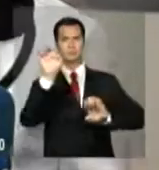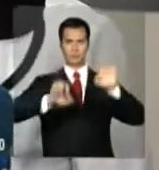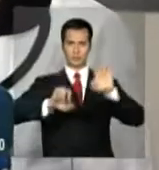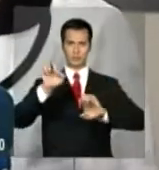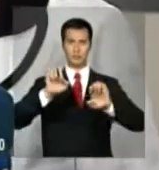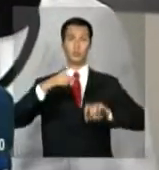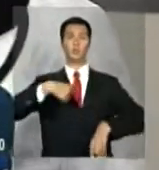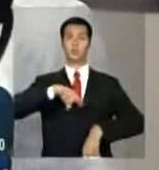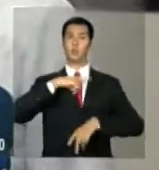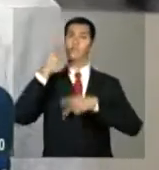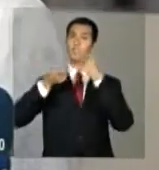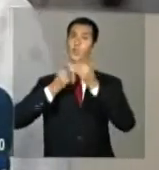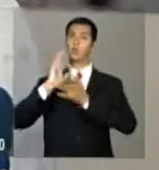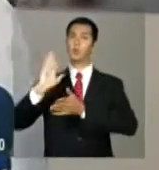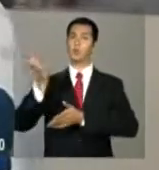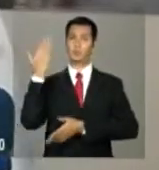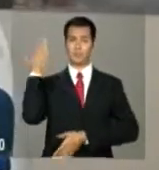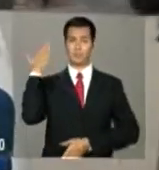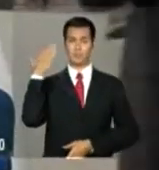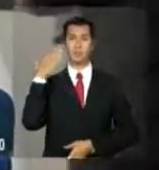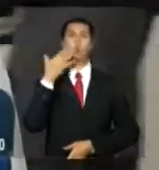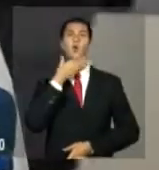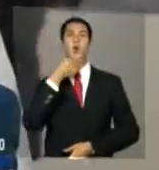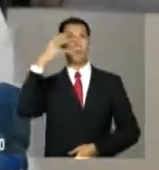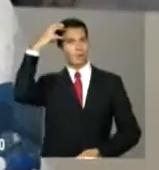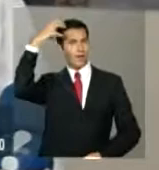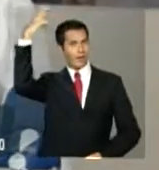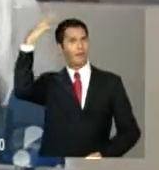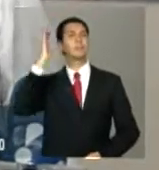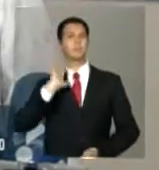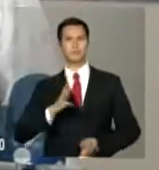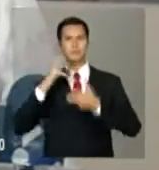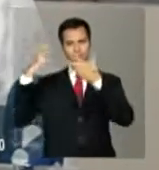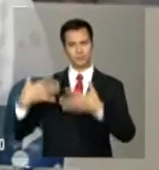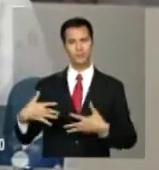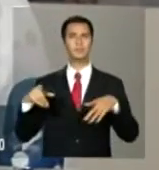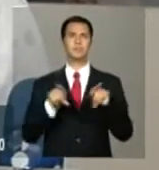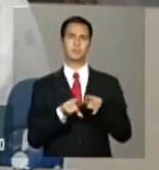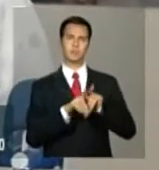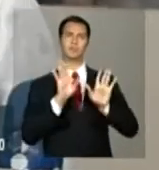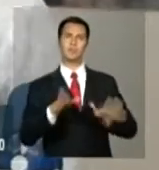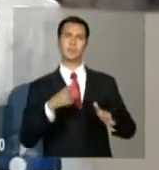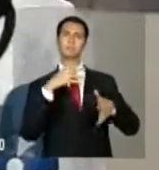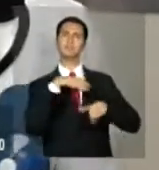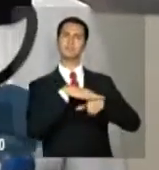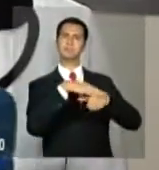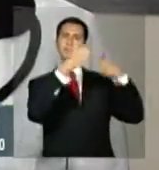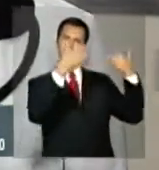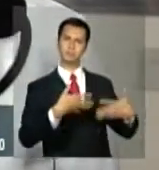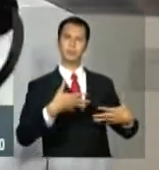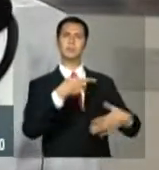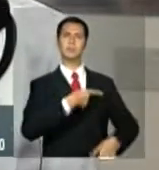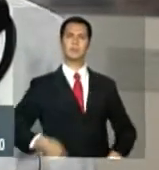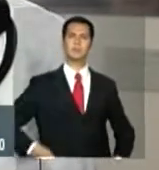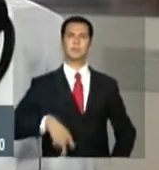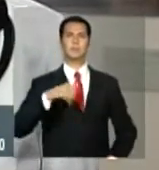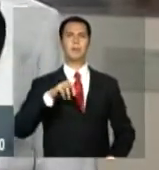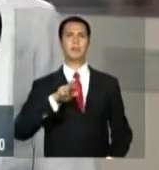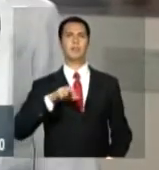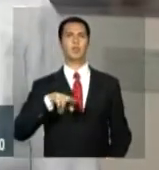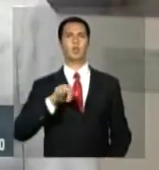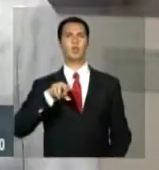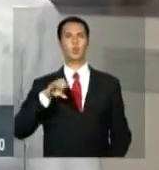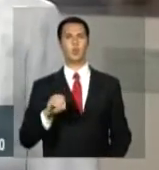rei, externamos isso para o presidente Mariano Rajoy. Uma